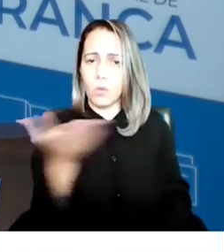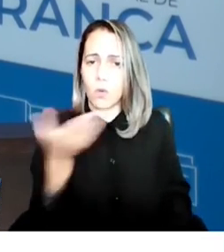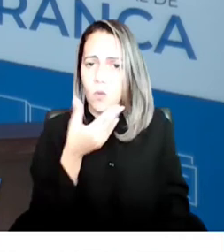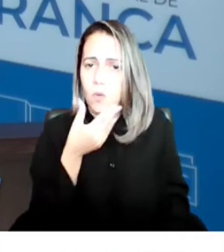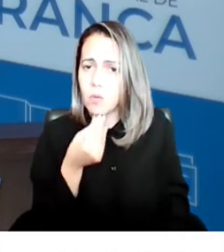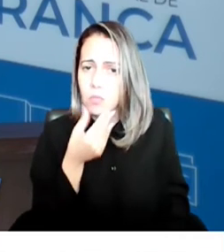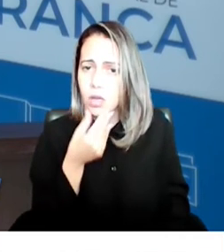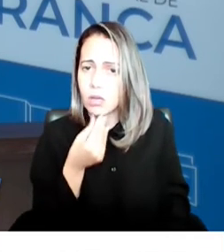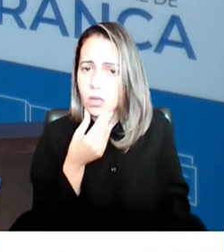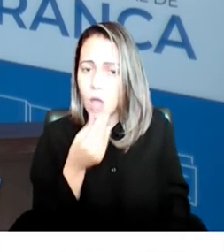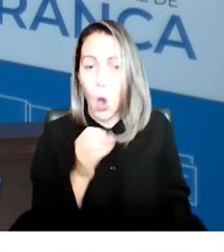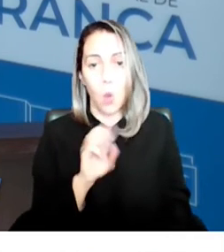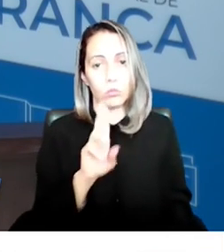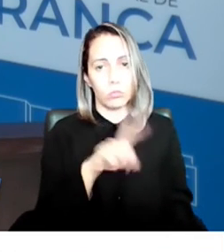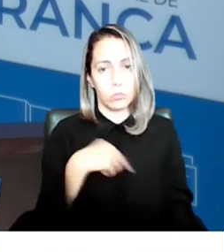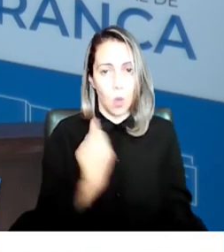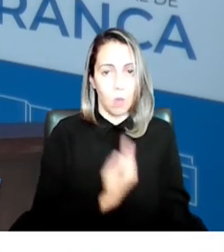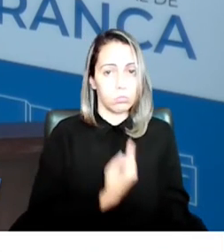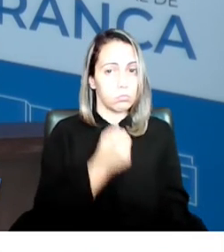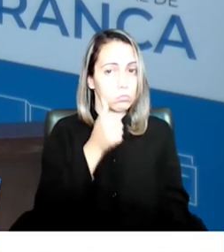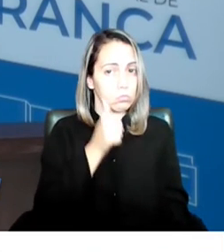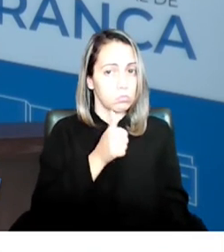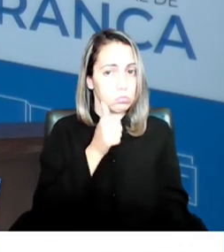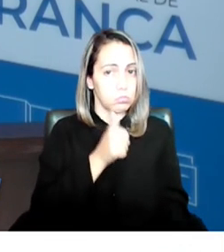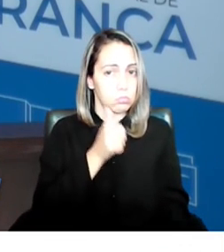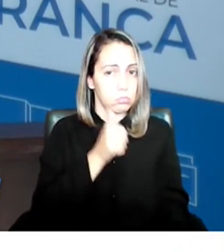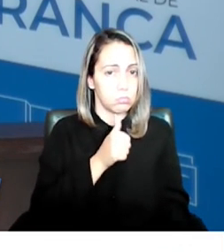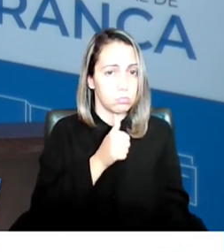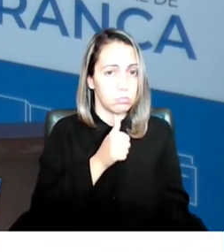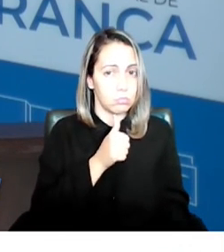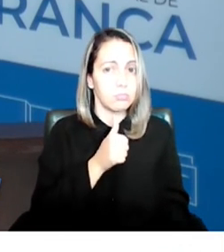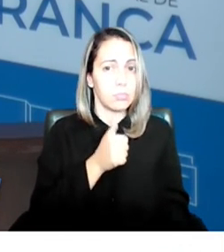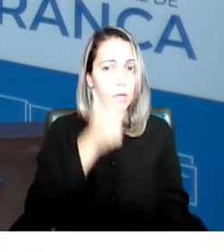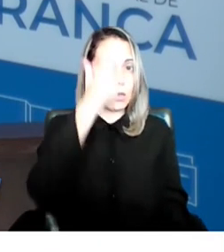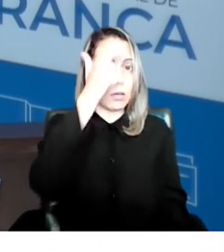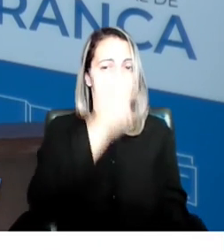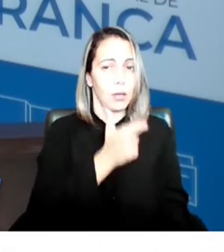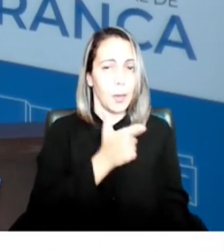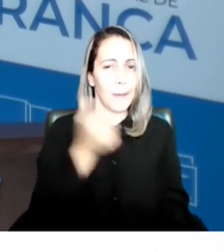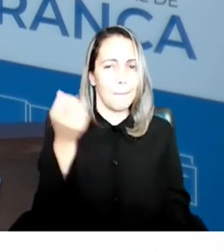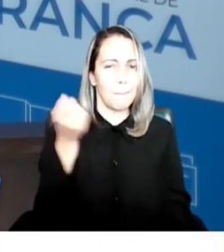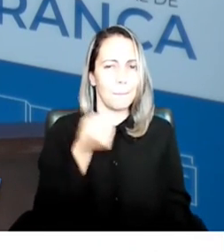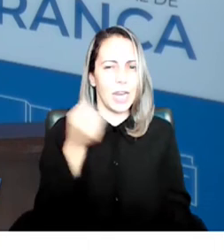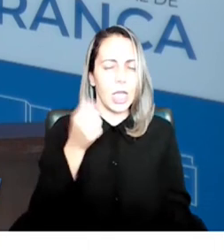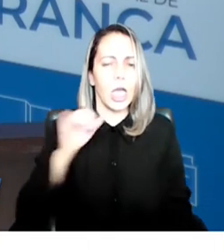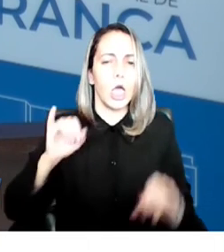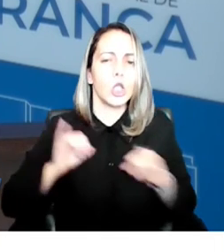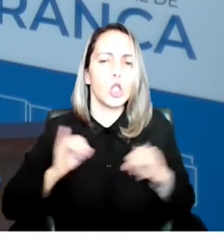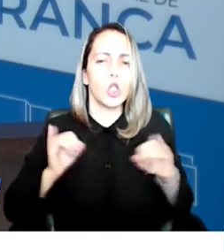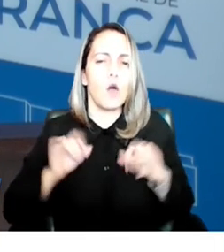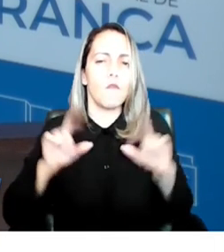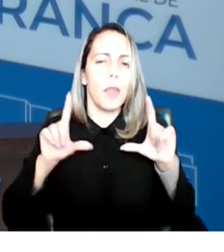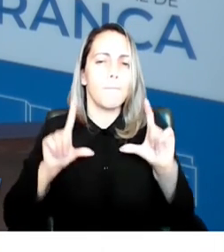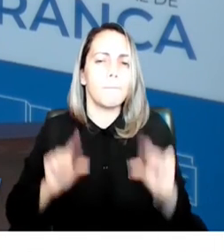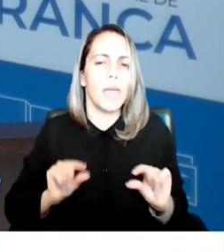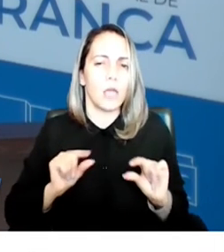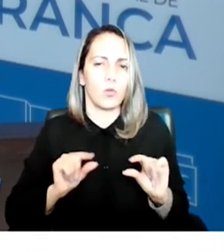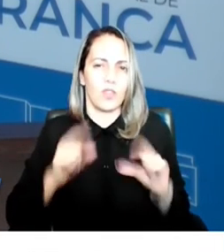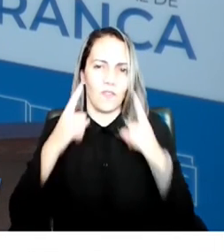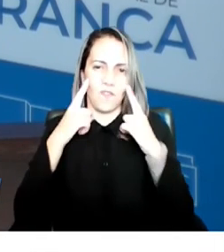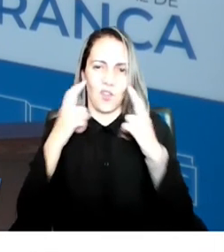senhoras mulheres, que pelo menos somos brancas e sofremos um pouquinho menos de violência, tanto quanto